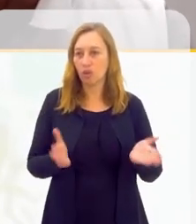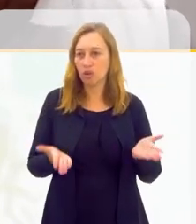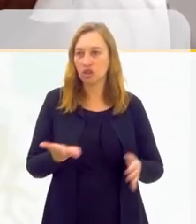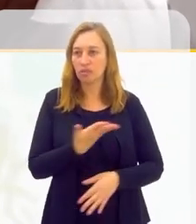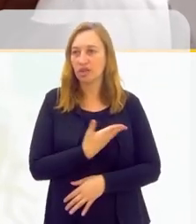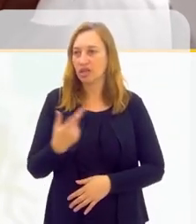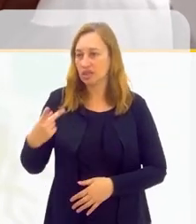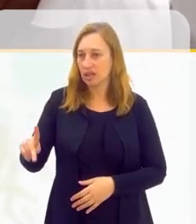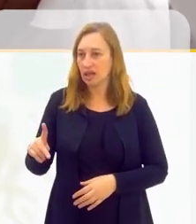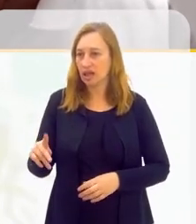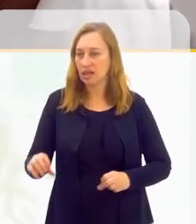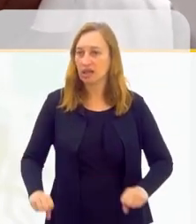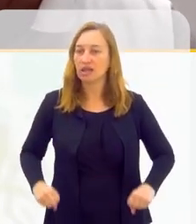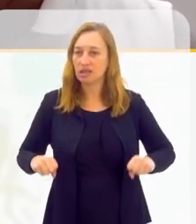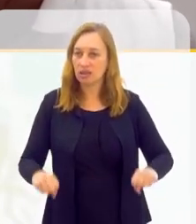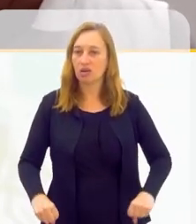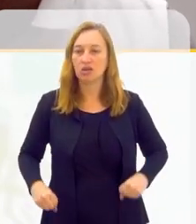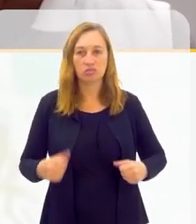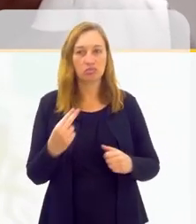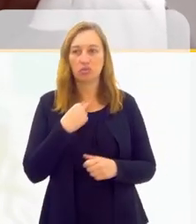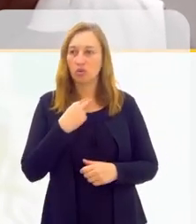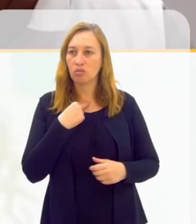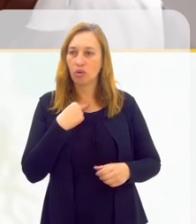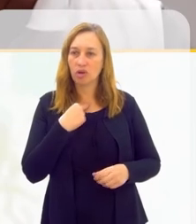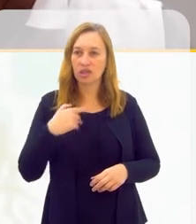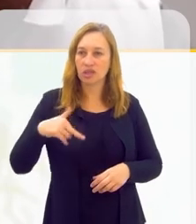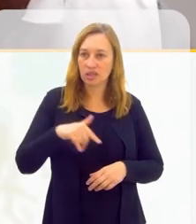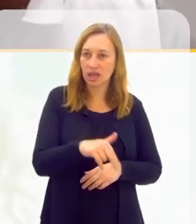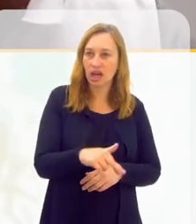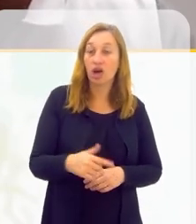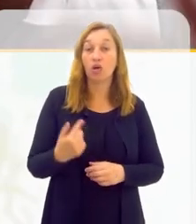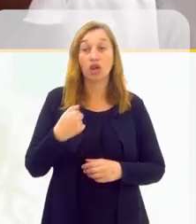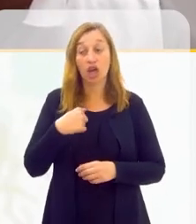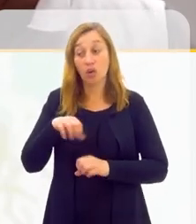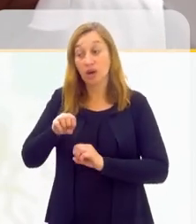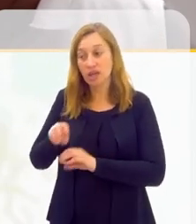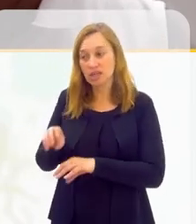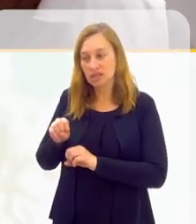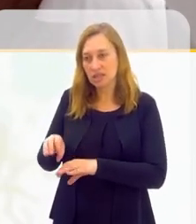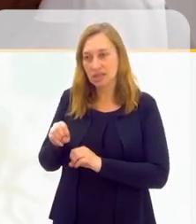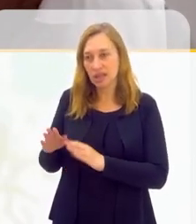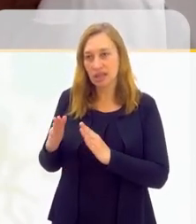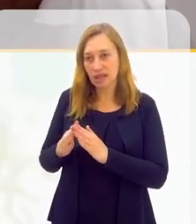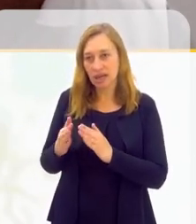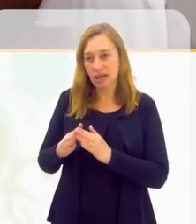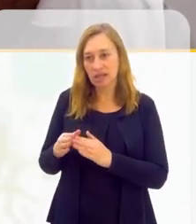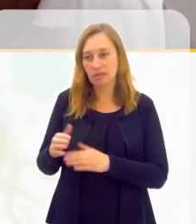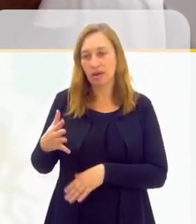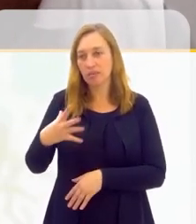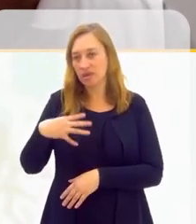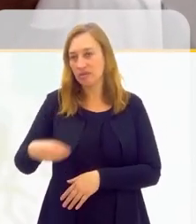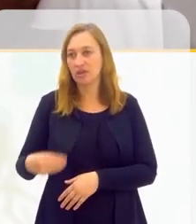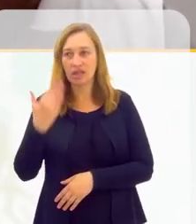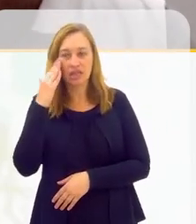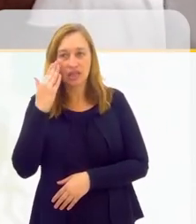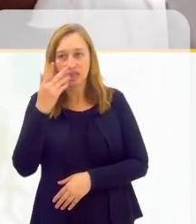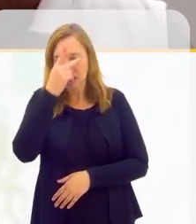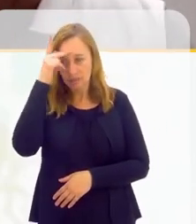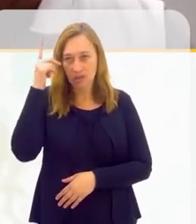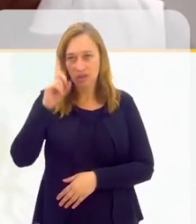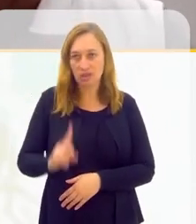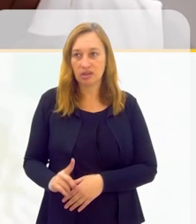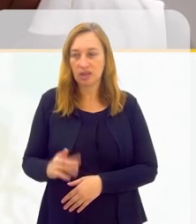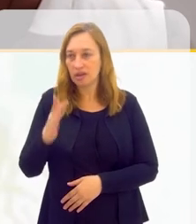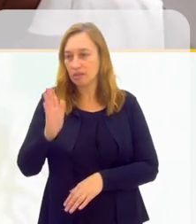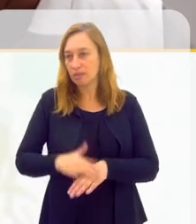andar. E aquilo que eu percebia diariamente em casa era que para a minha filha, o entender da criança deficiente era muito